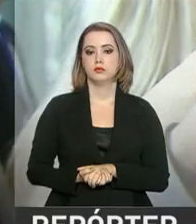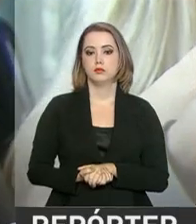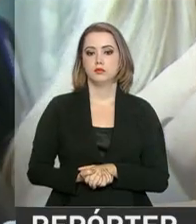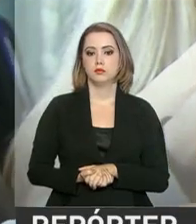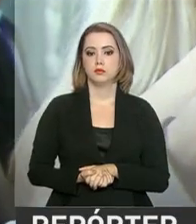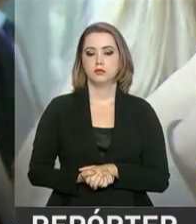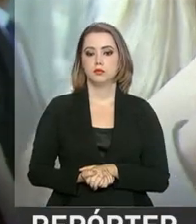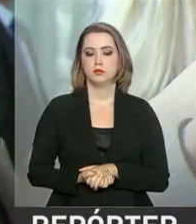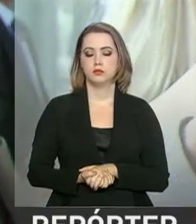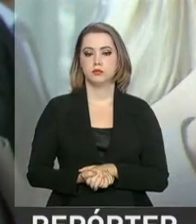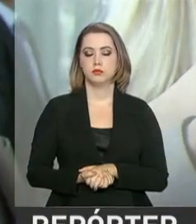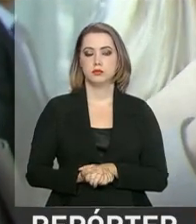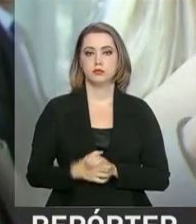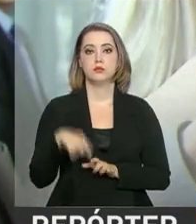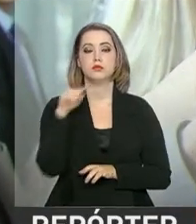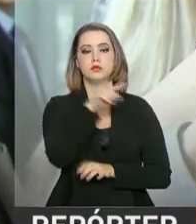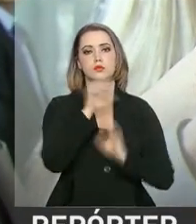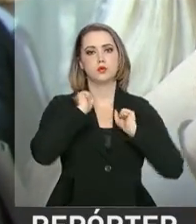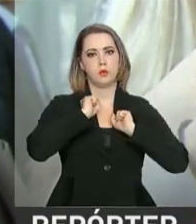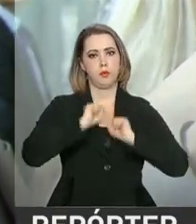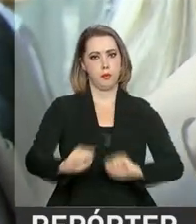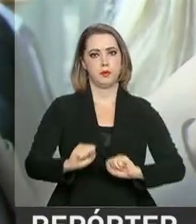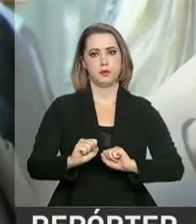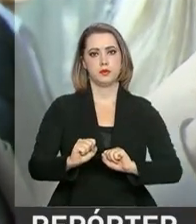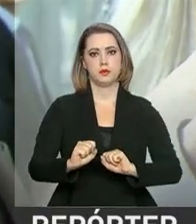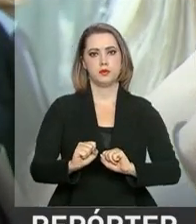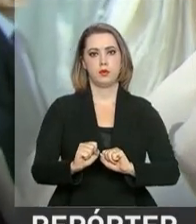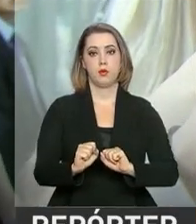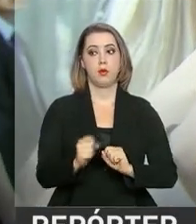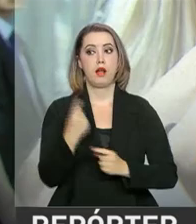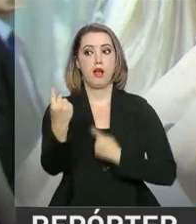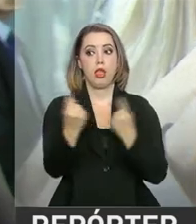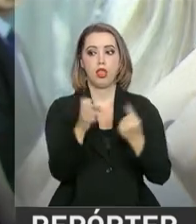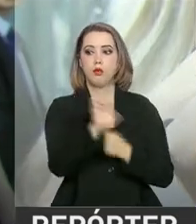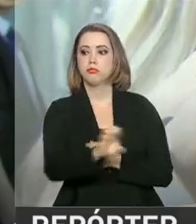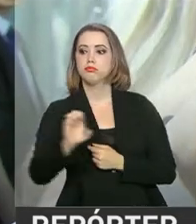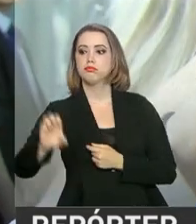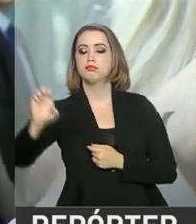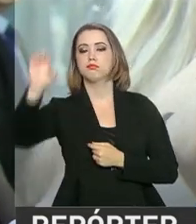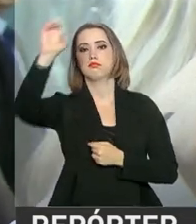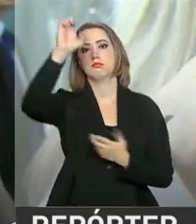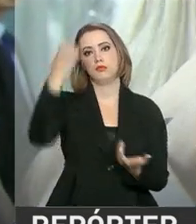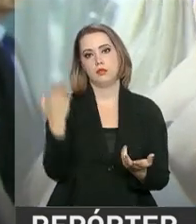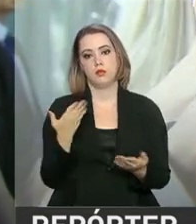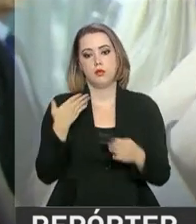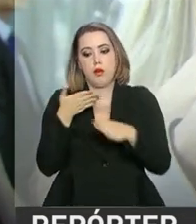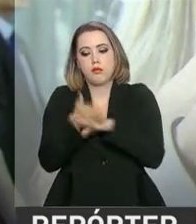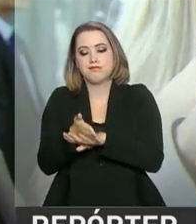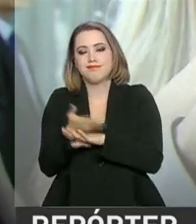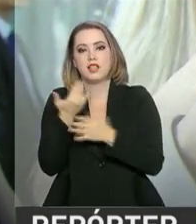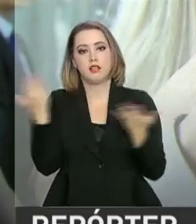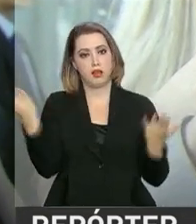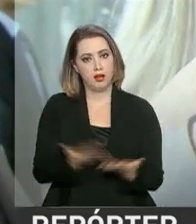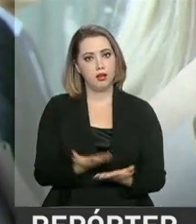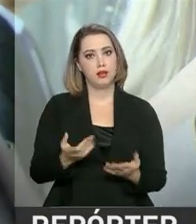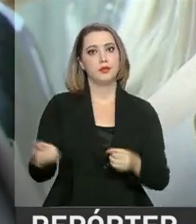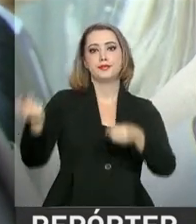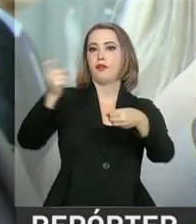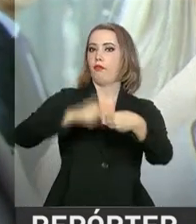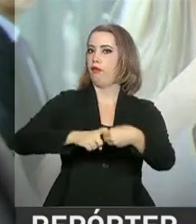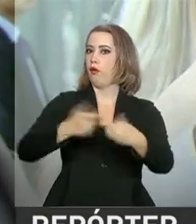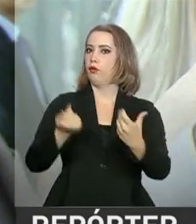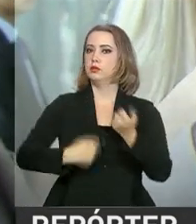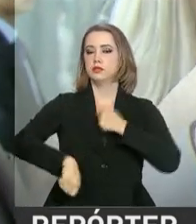uma forma que vai permitir aos estados entrarem num processo de